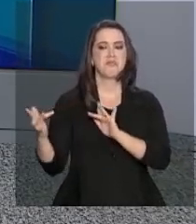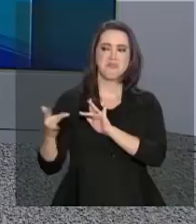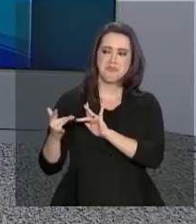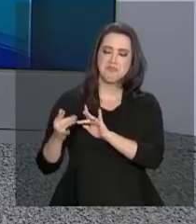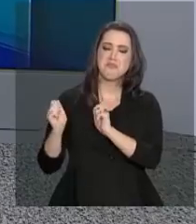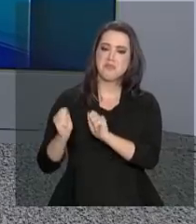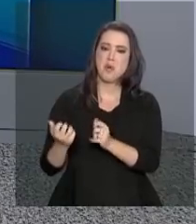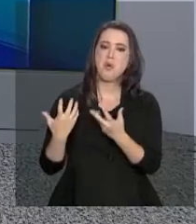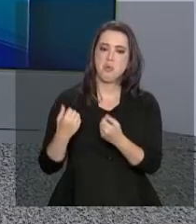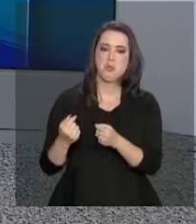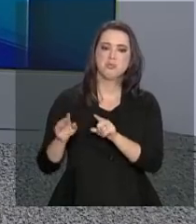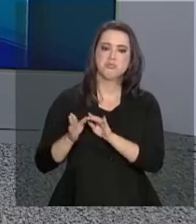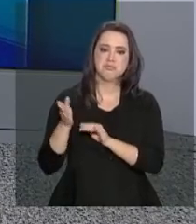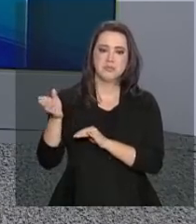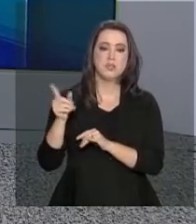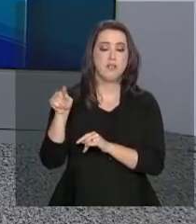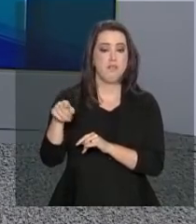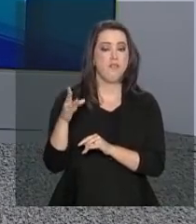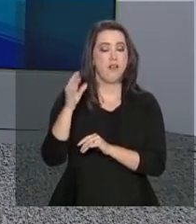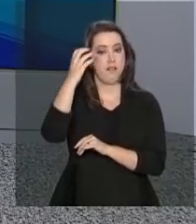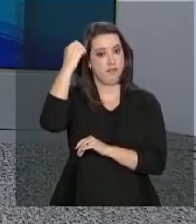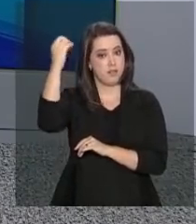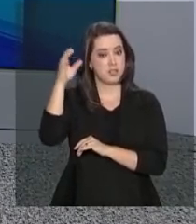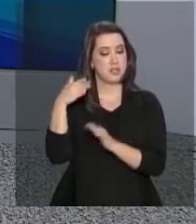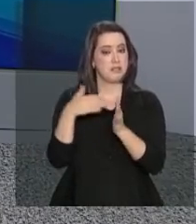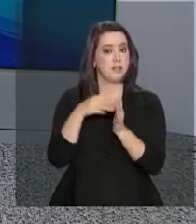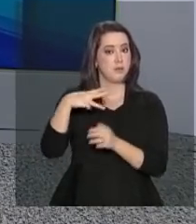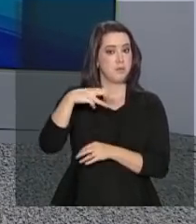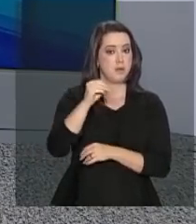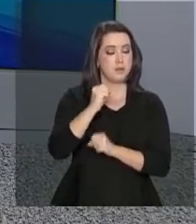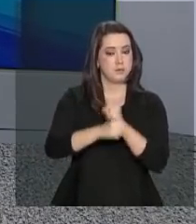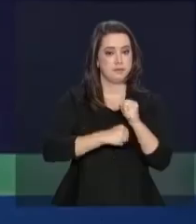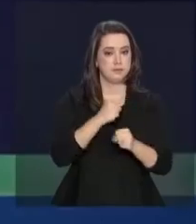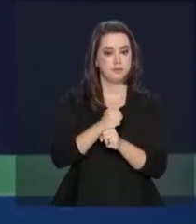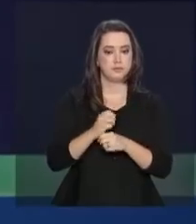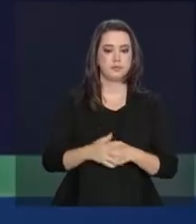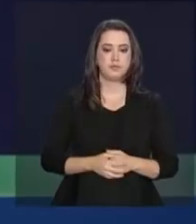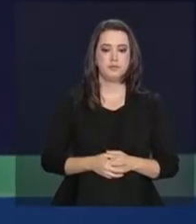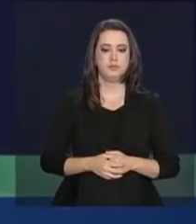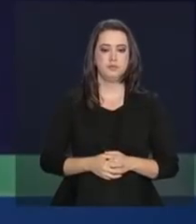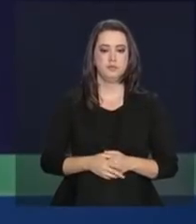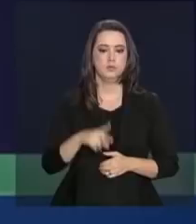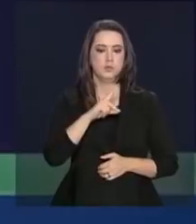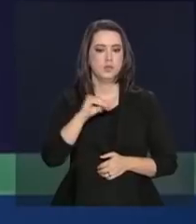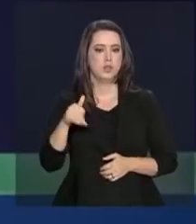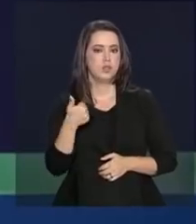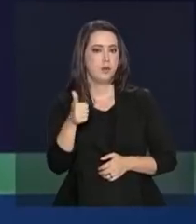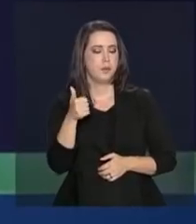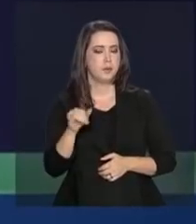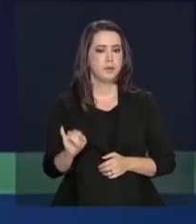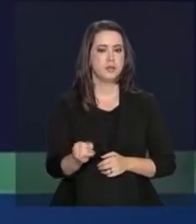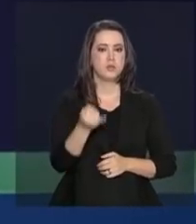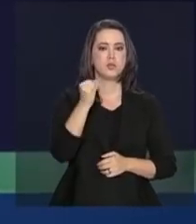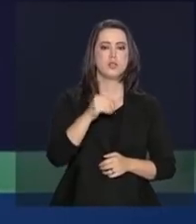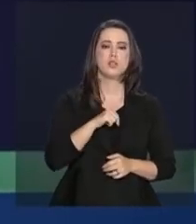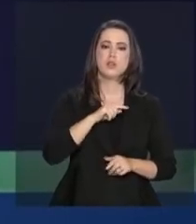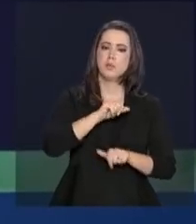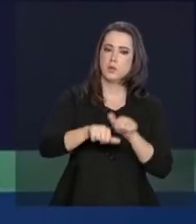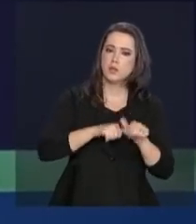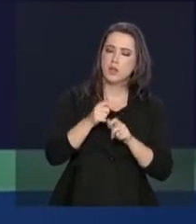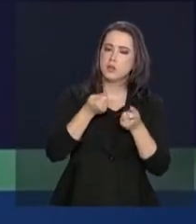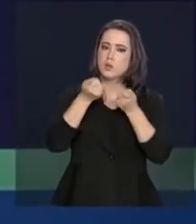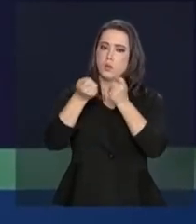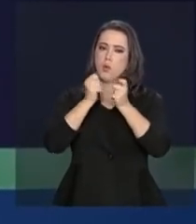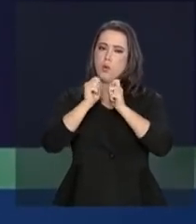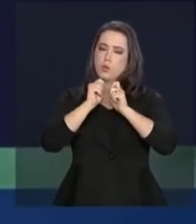convite e disse que espera realizar a viagem até março do próximo ano no dia 1º de janeiro haverá mudança no controle